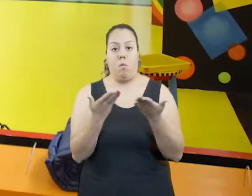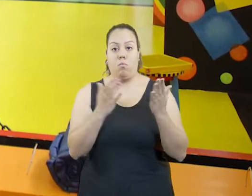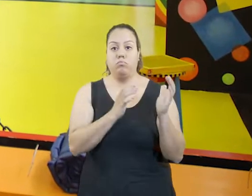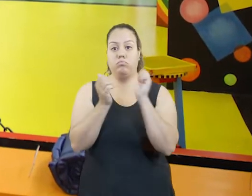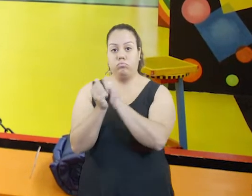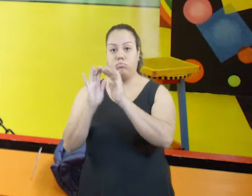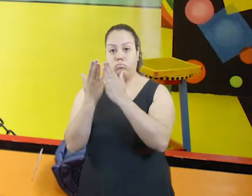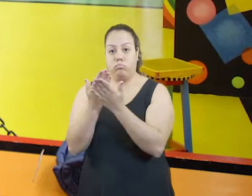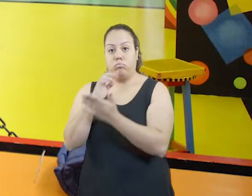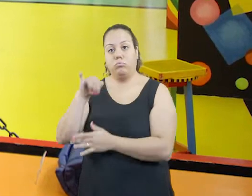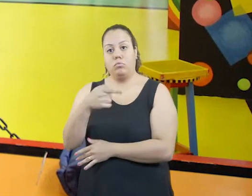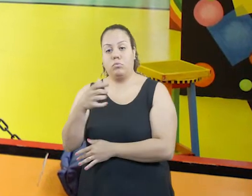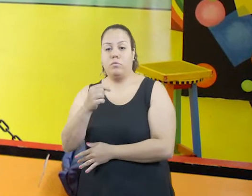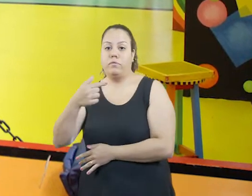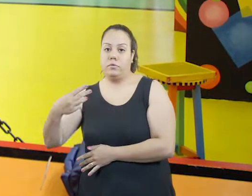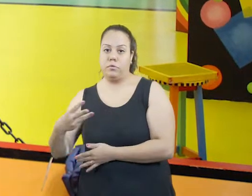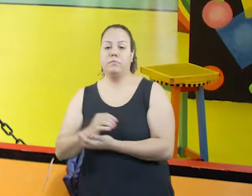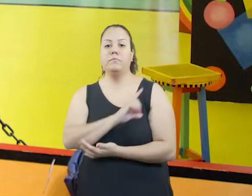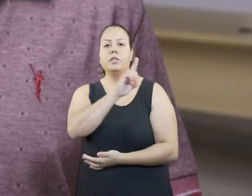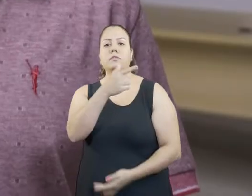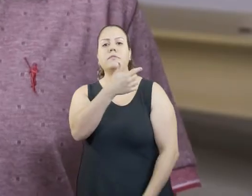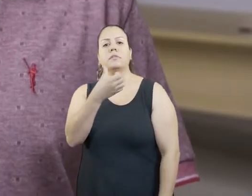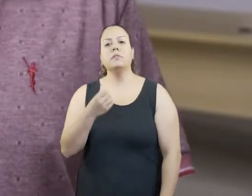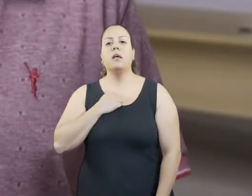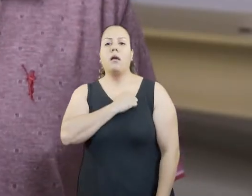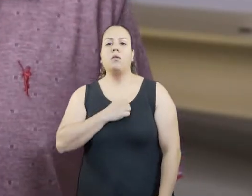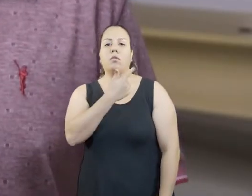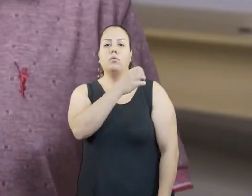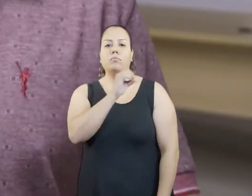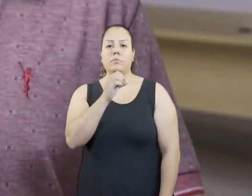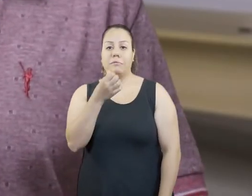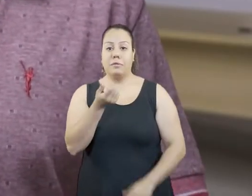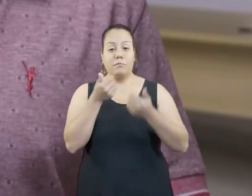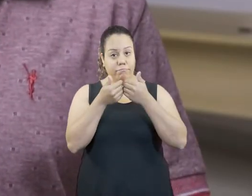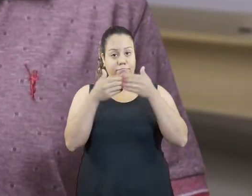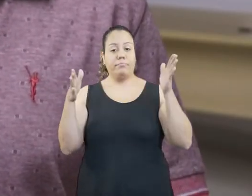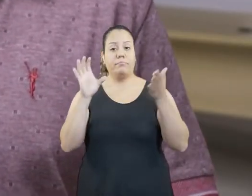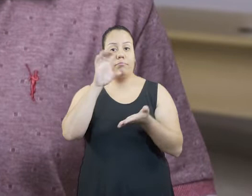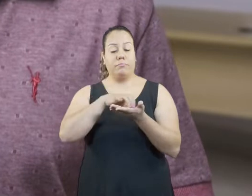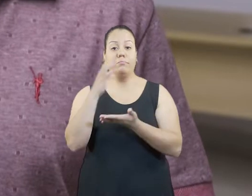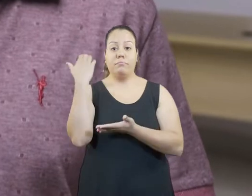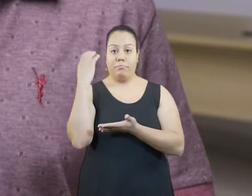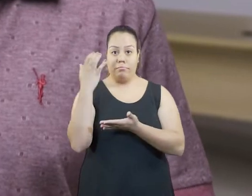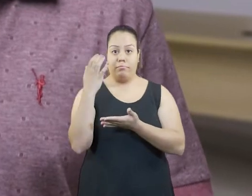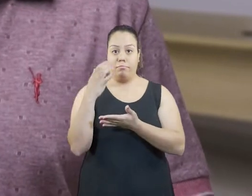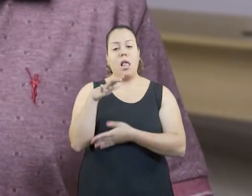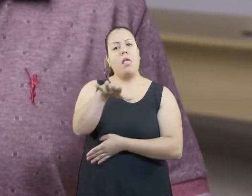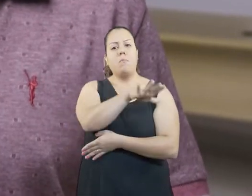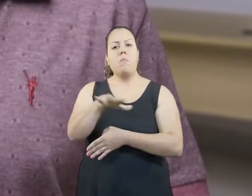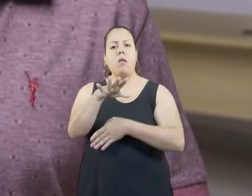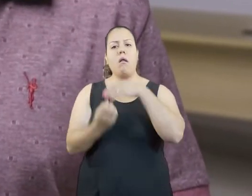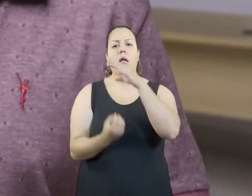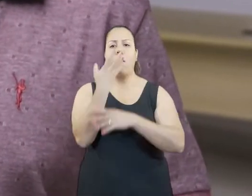ao lado do Colégio de Aplicação João XXIII. No dia 26 de agosto de 2006, o Centro de Ciências foi inaugurado. A ideia é de se criar um espaço onde